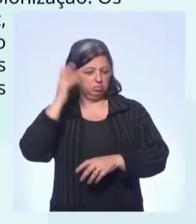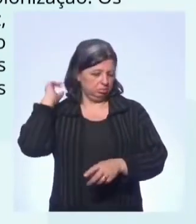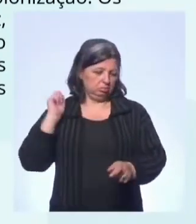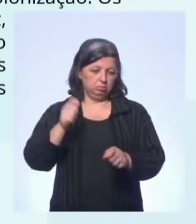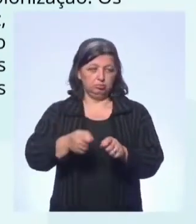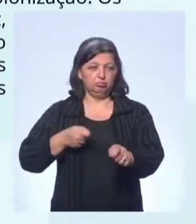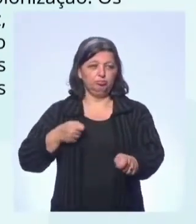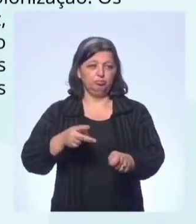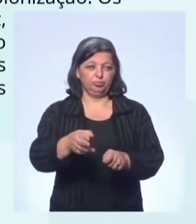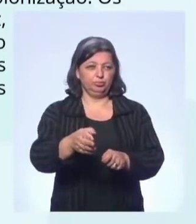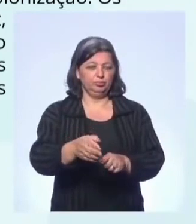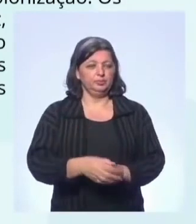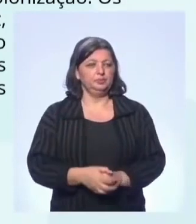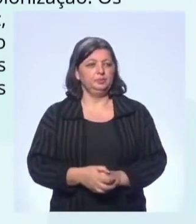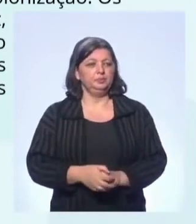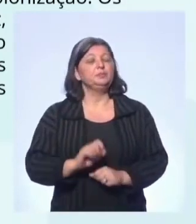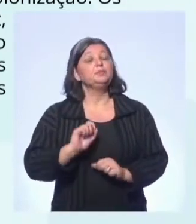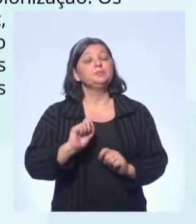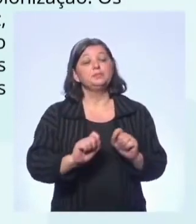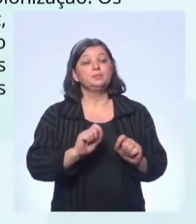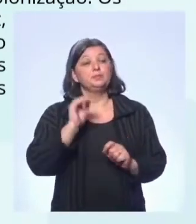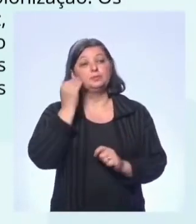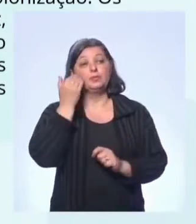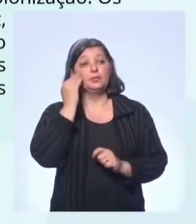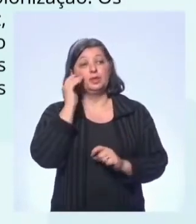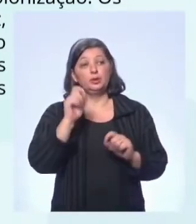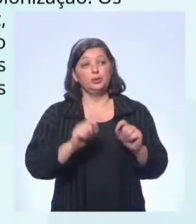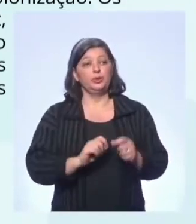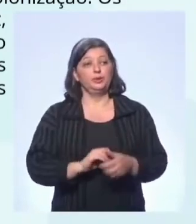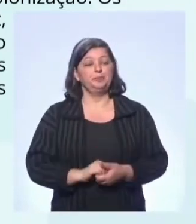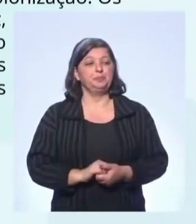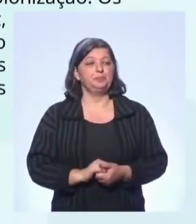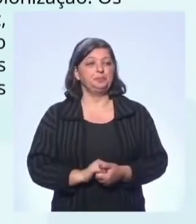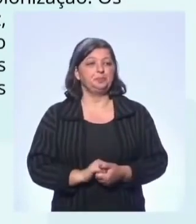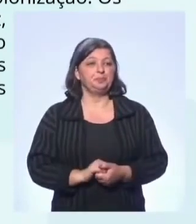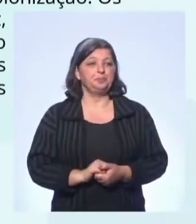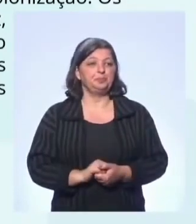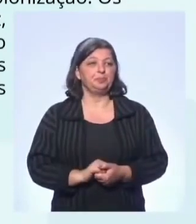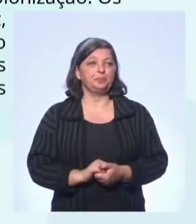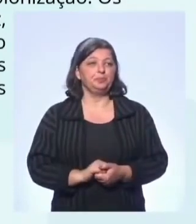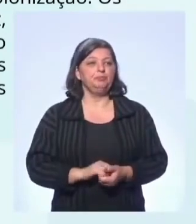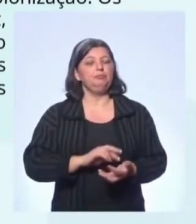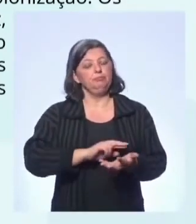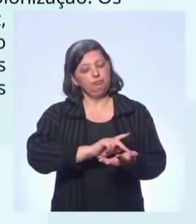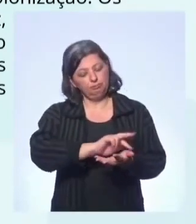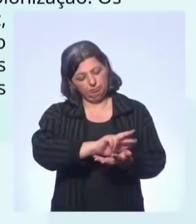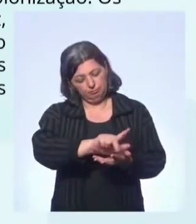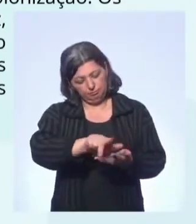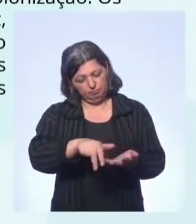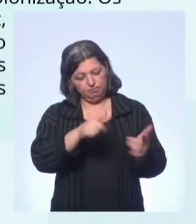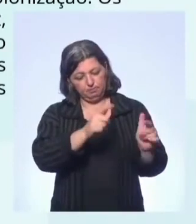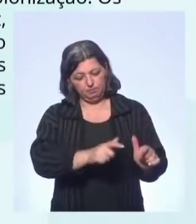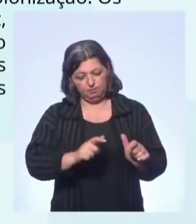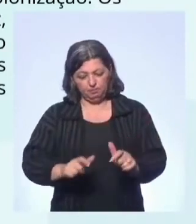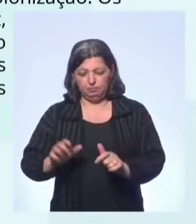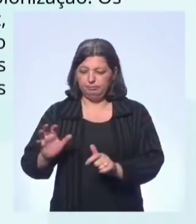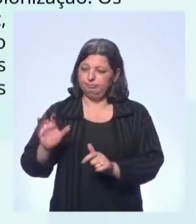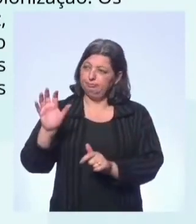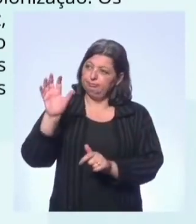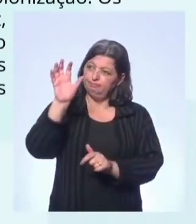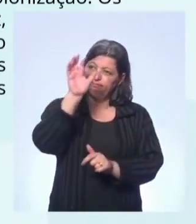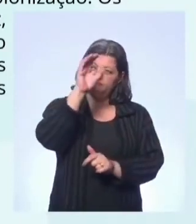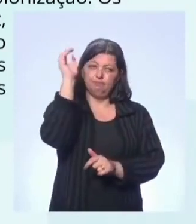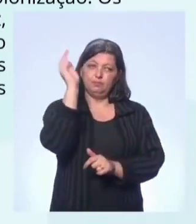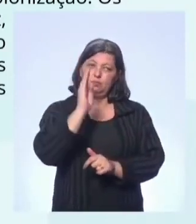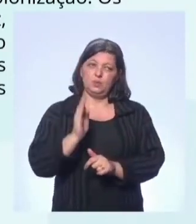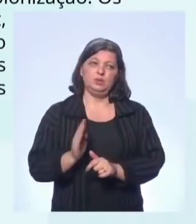nós temos que entender aqui é que em vários lugares do Brasil, durante o